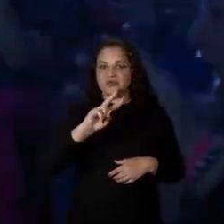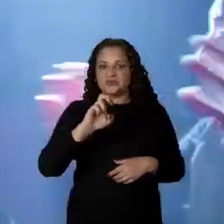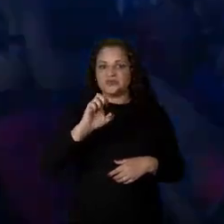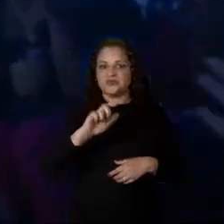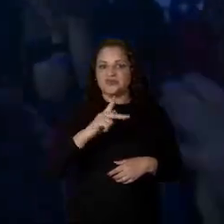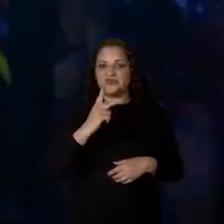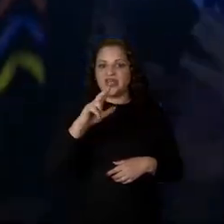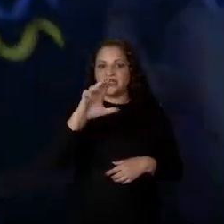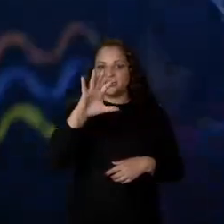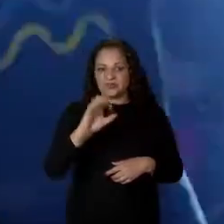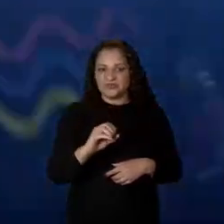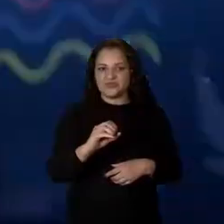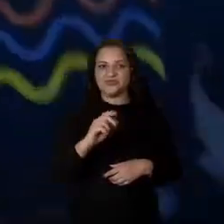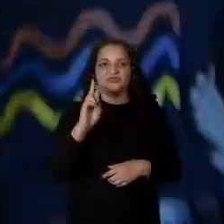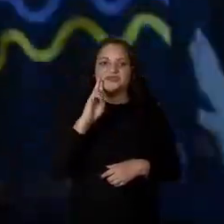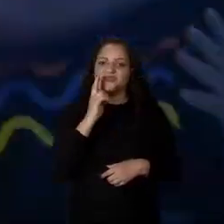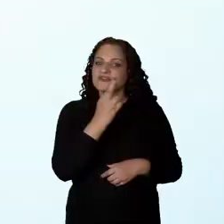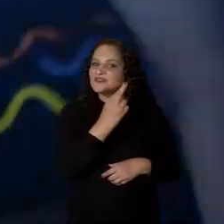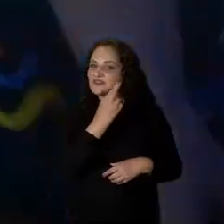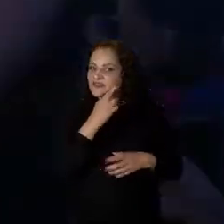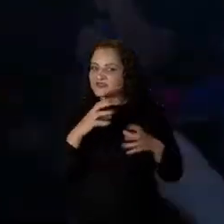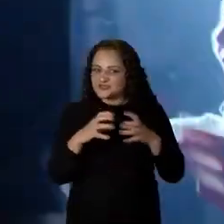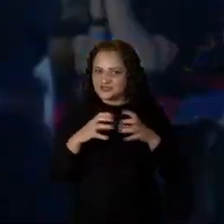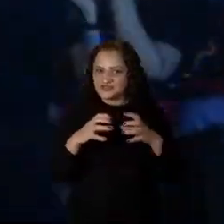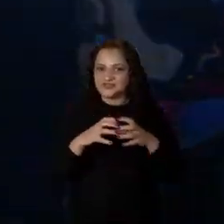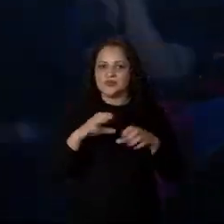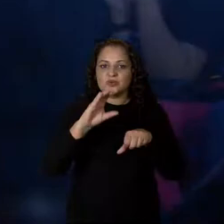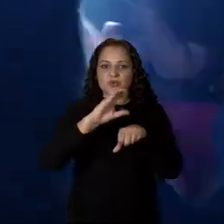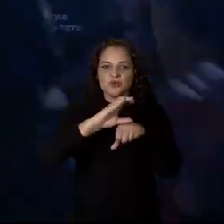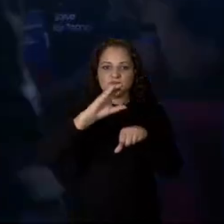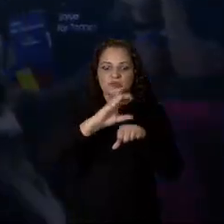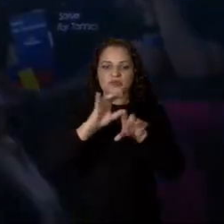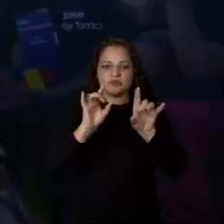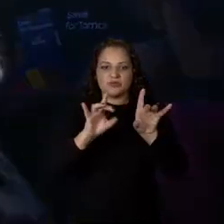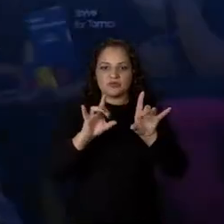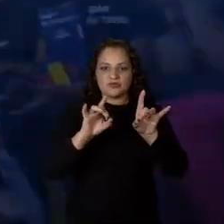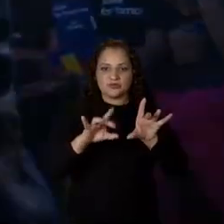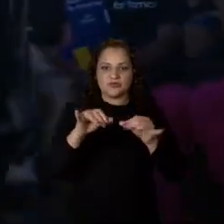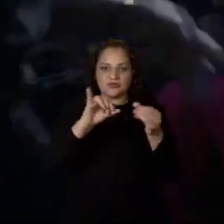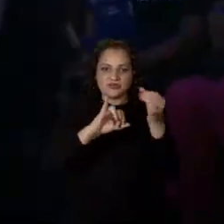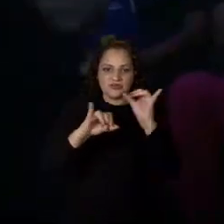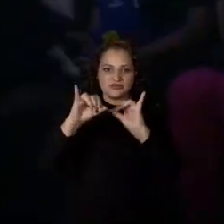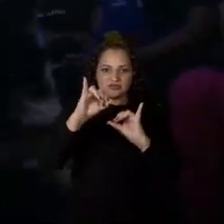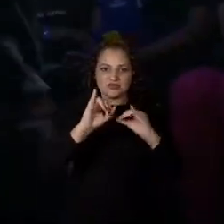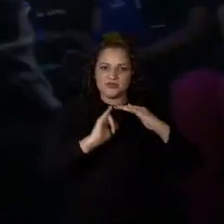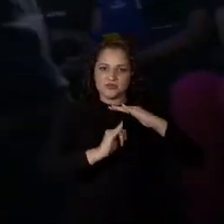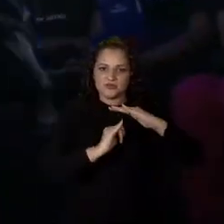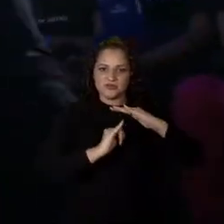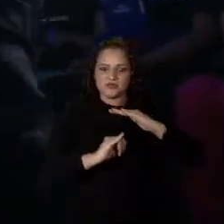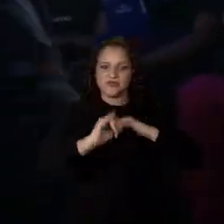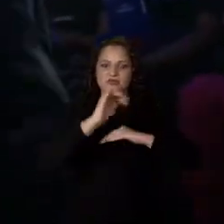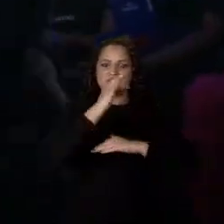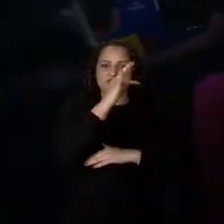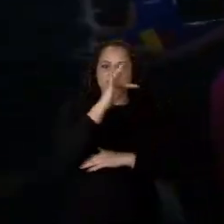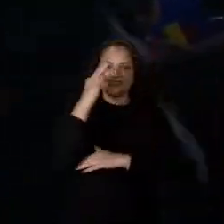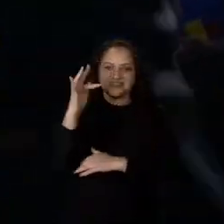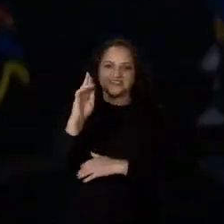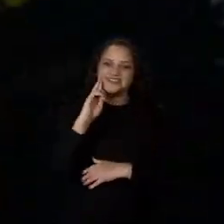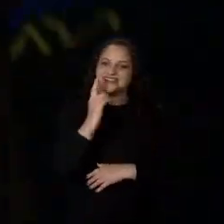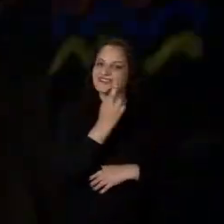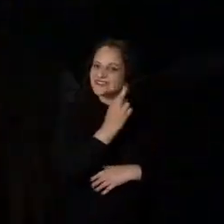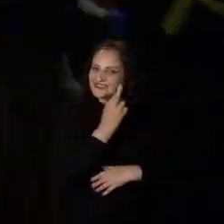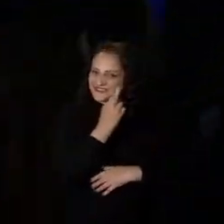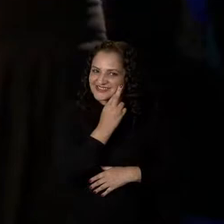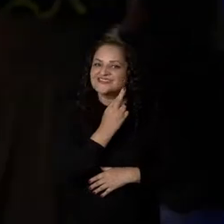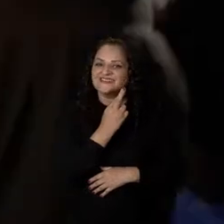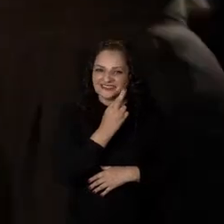galera do terceiro ano do curso técnico de Química do Instituto Federal de Rondônia, campus Porto Velho, Calama, com